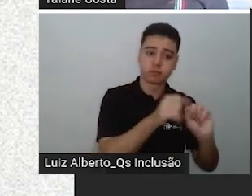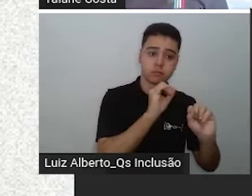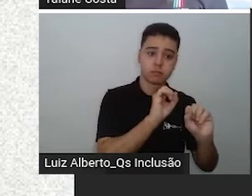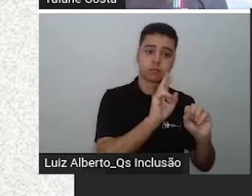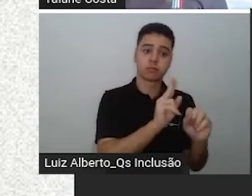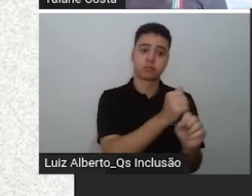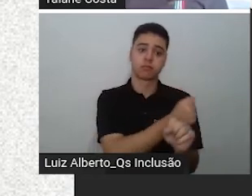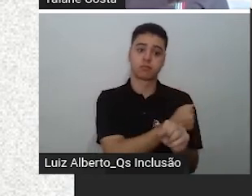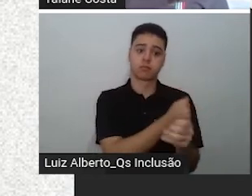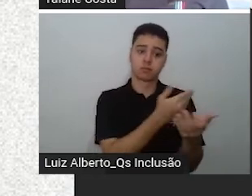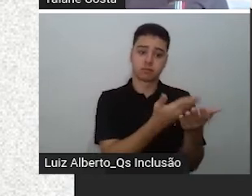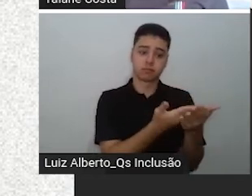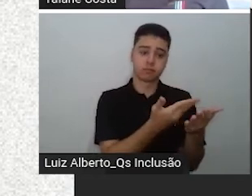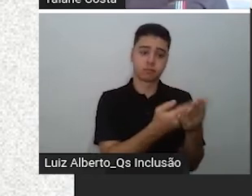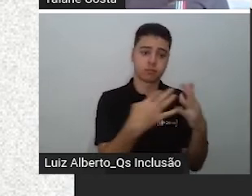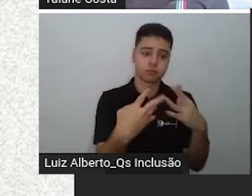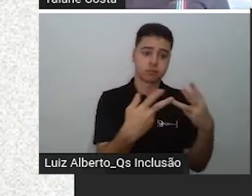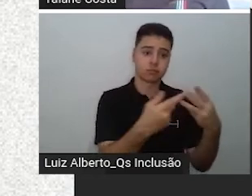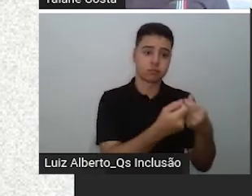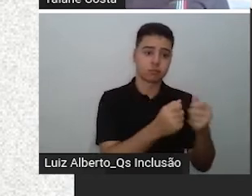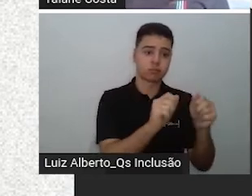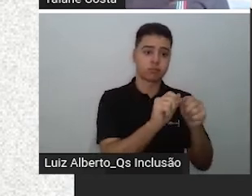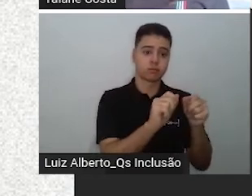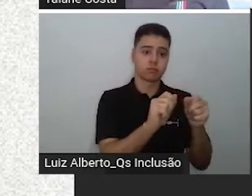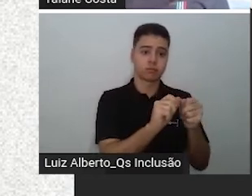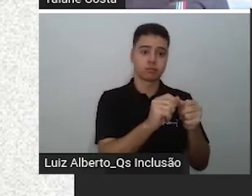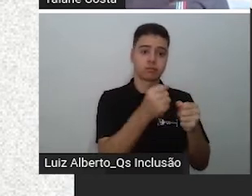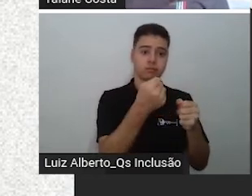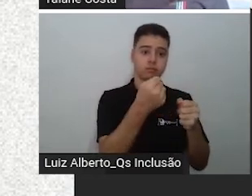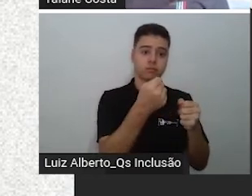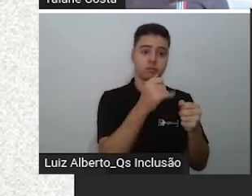estudante e ele faz,